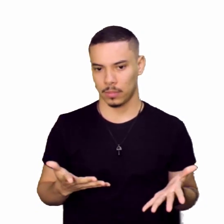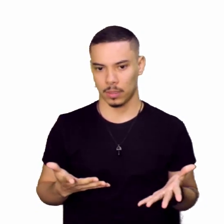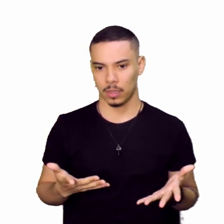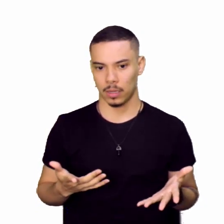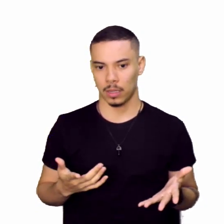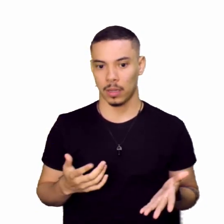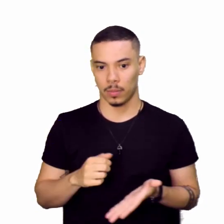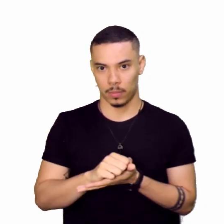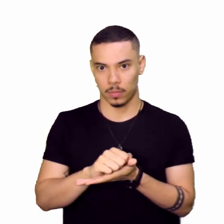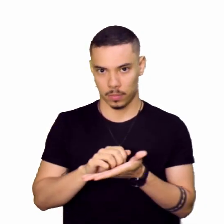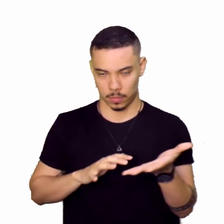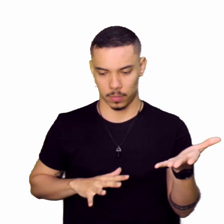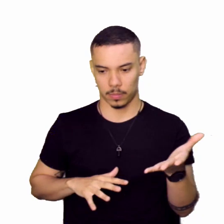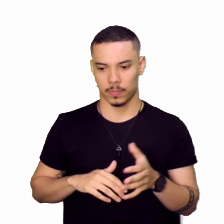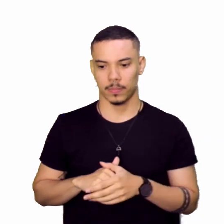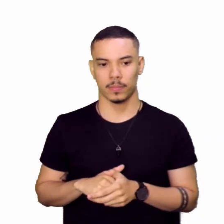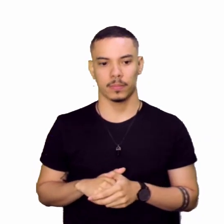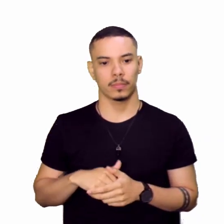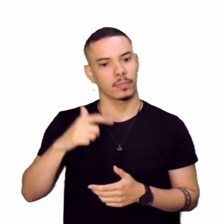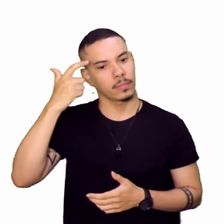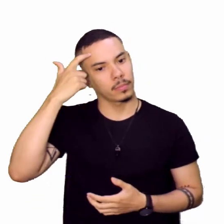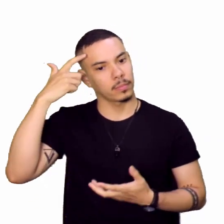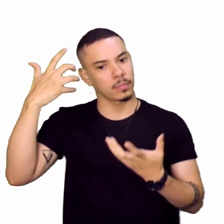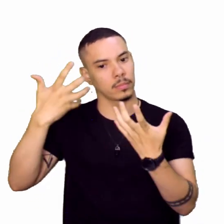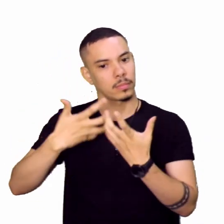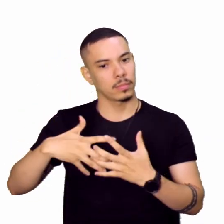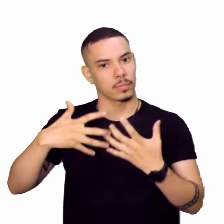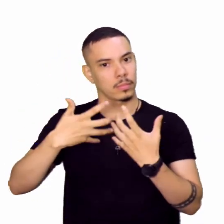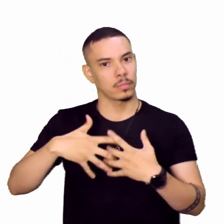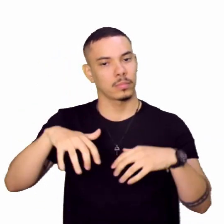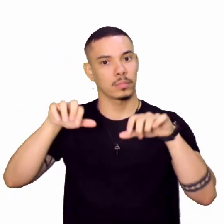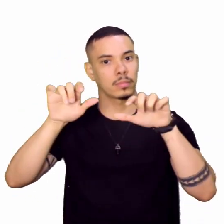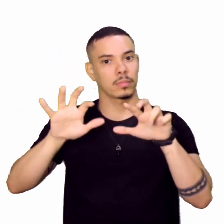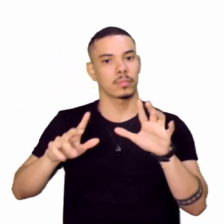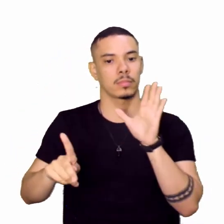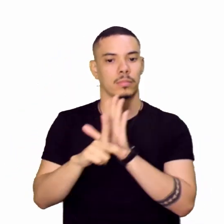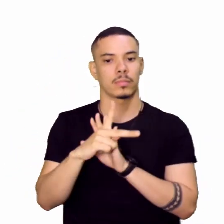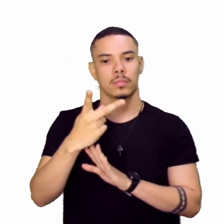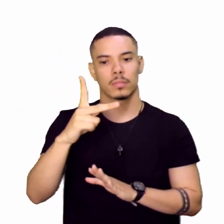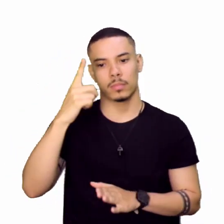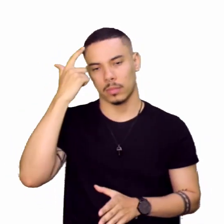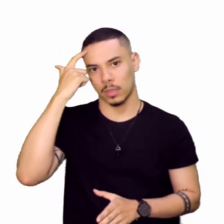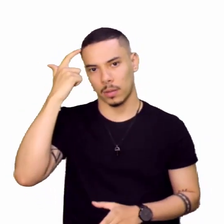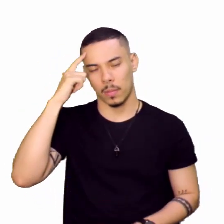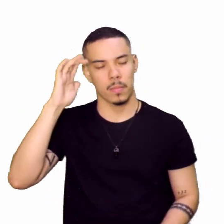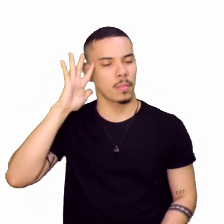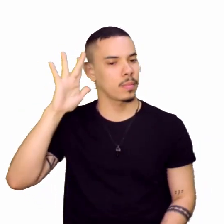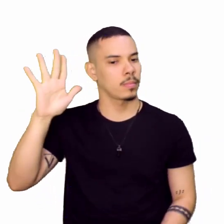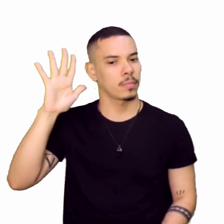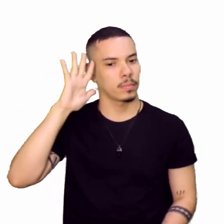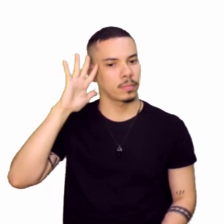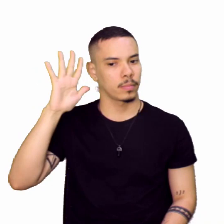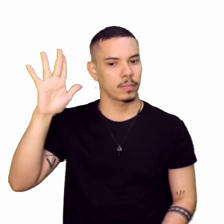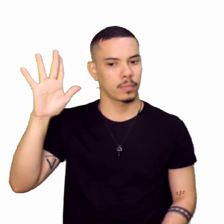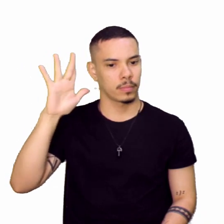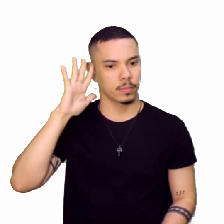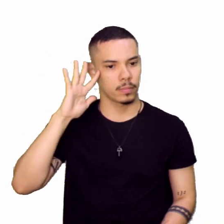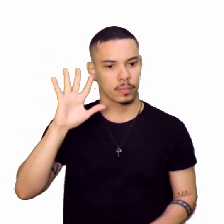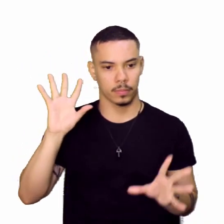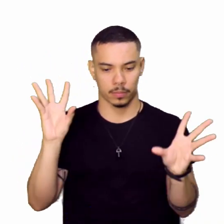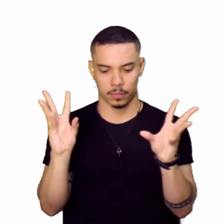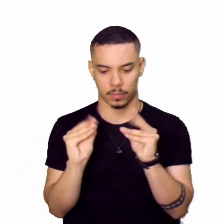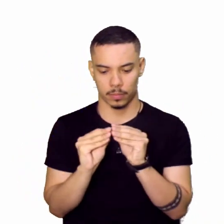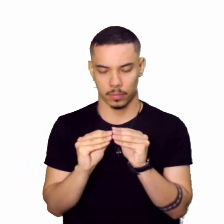atividade reflita e descreva ser um pensamento faça uma